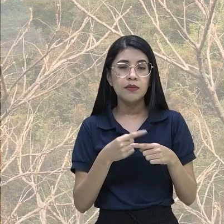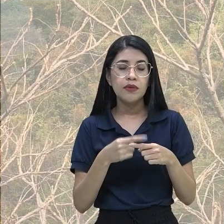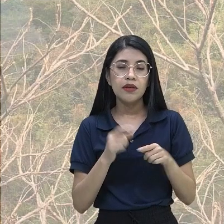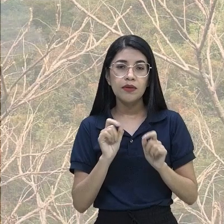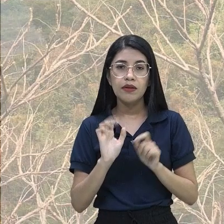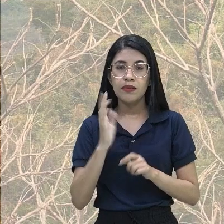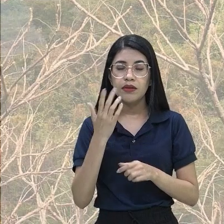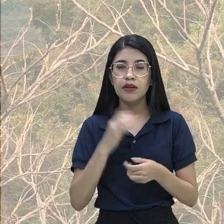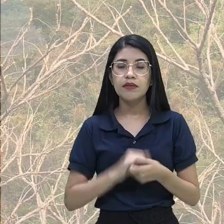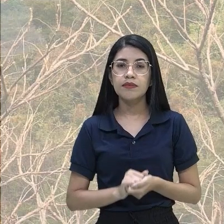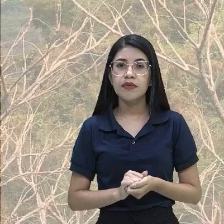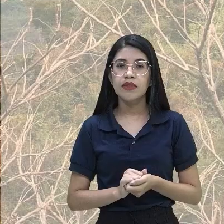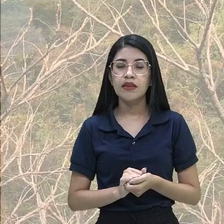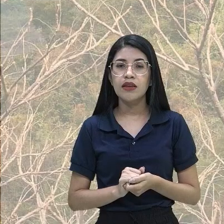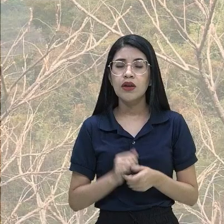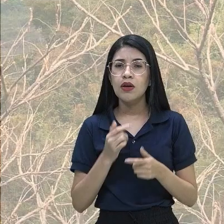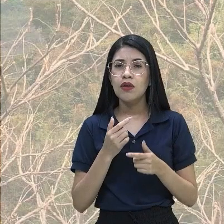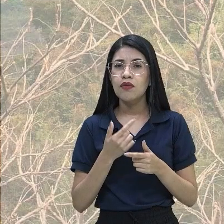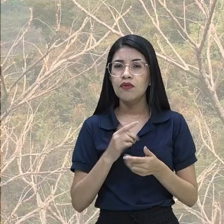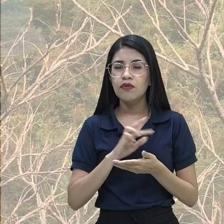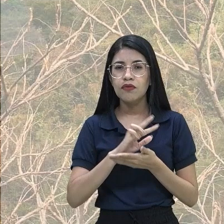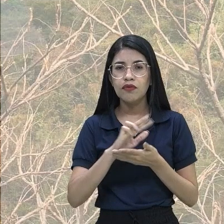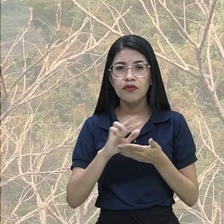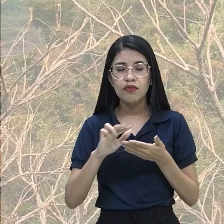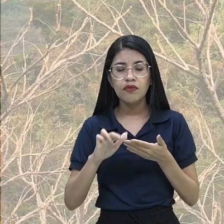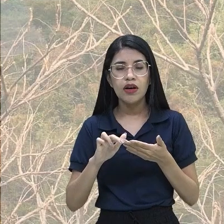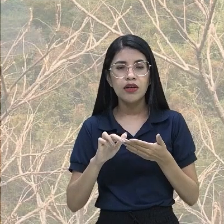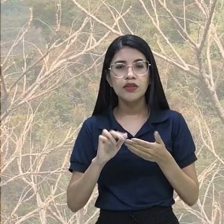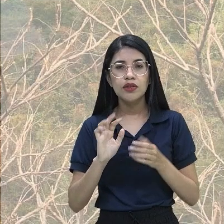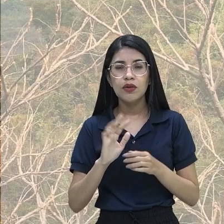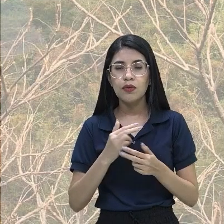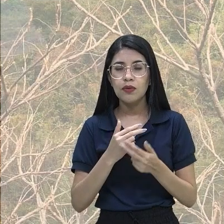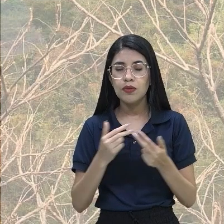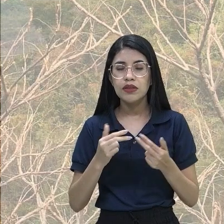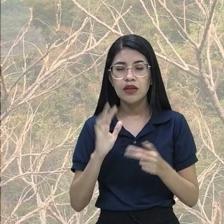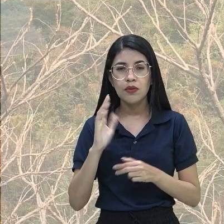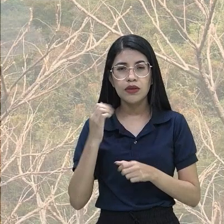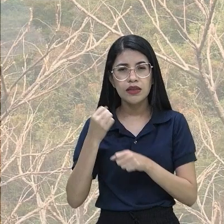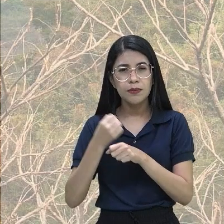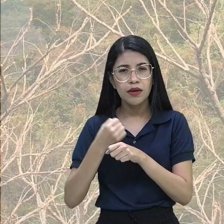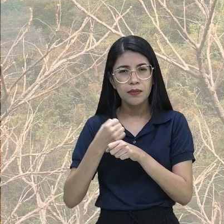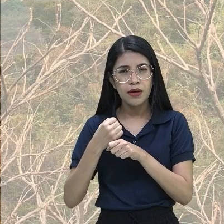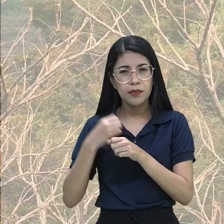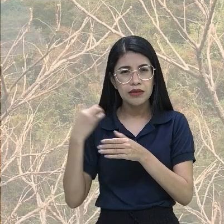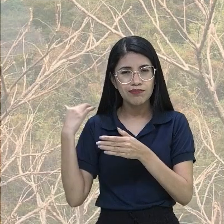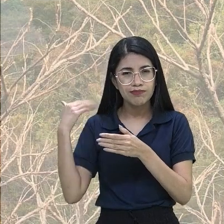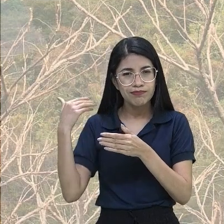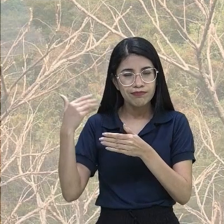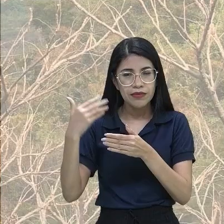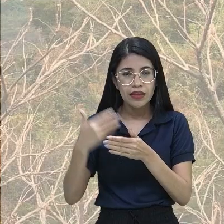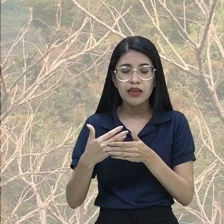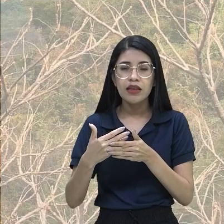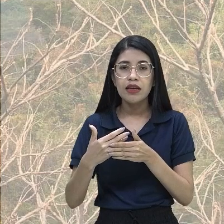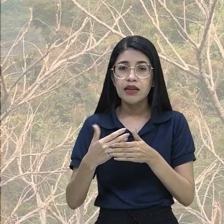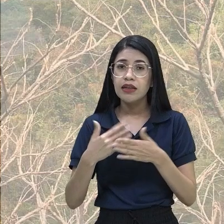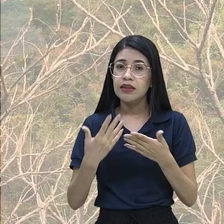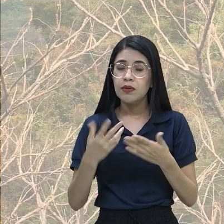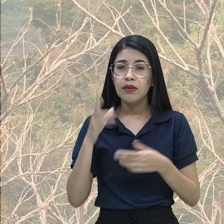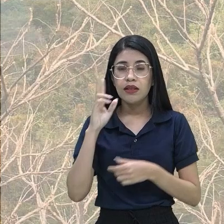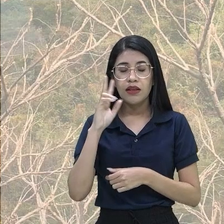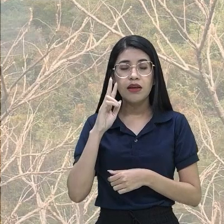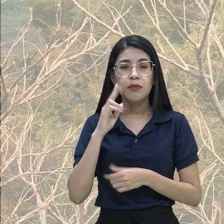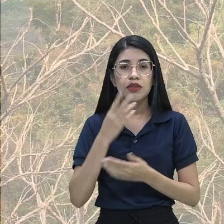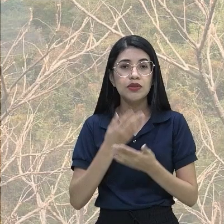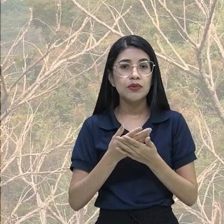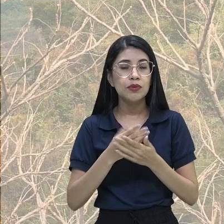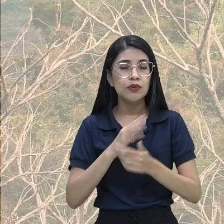Aos processos de desgaste que acabam ocorrendo com milhares de anos, gente. Lembrando, quando a gente estuda relevo,